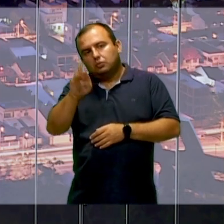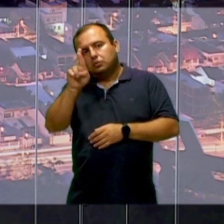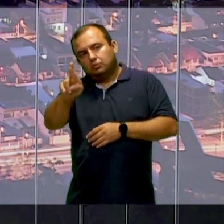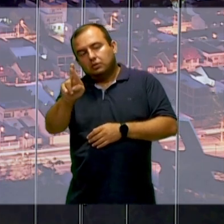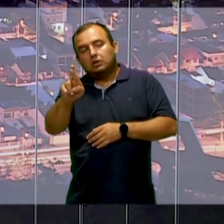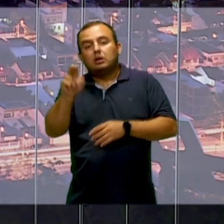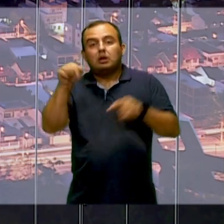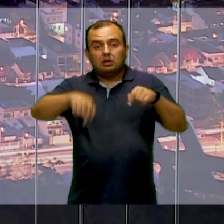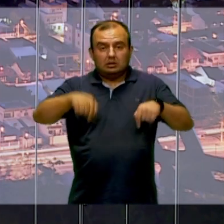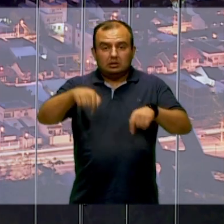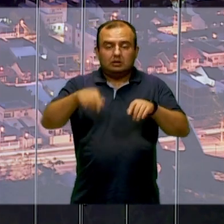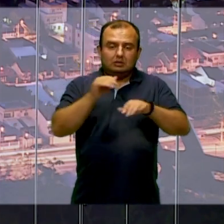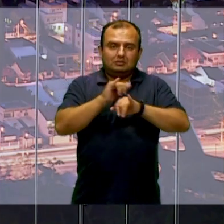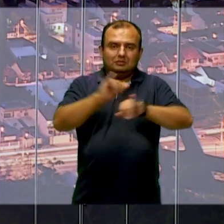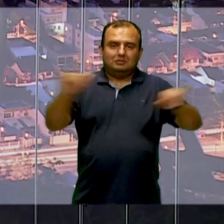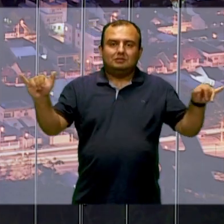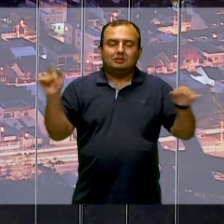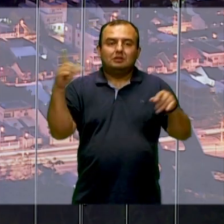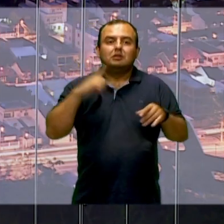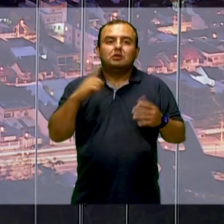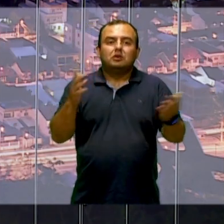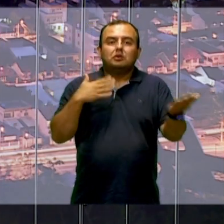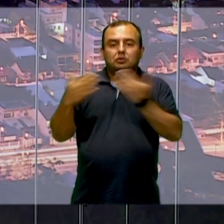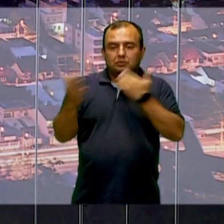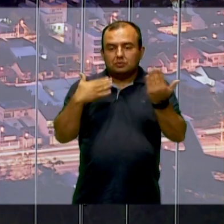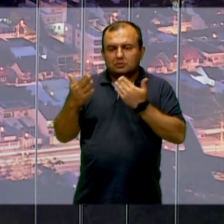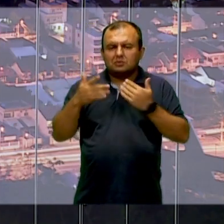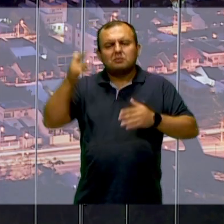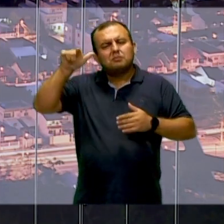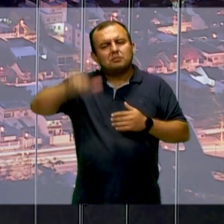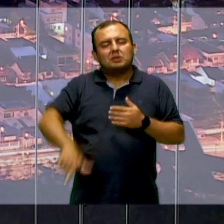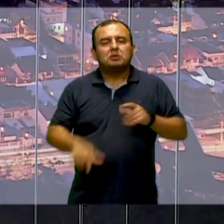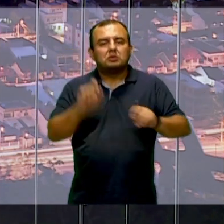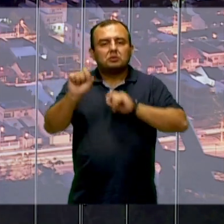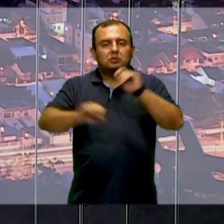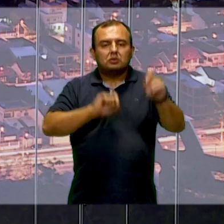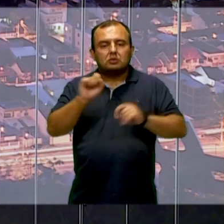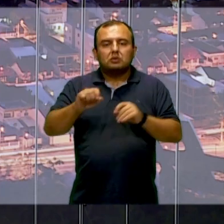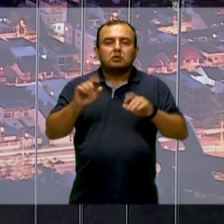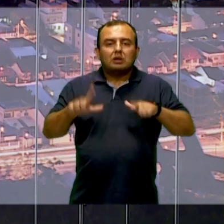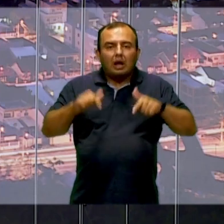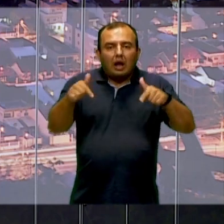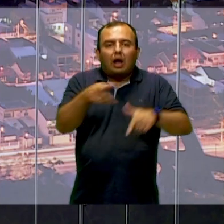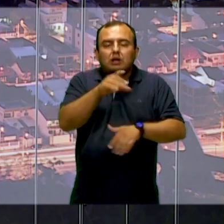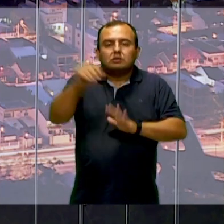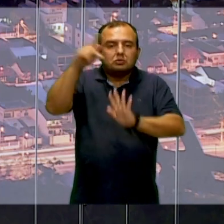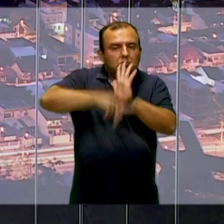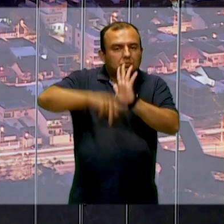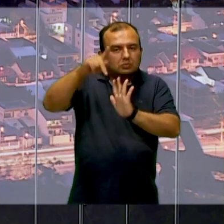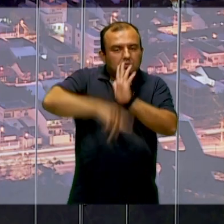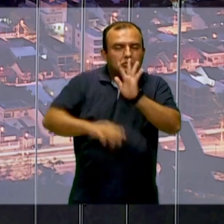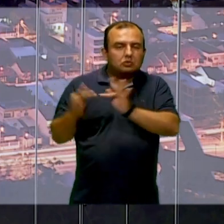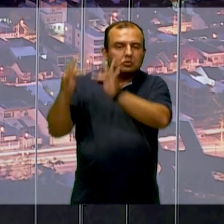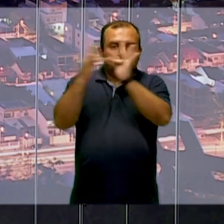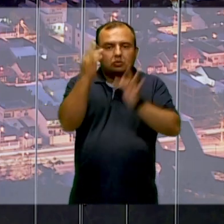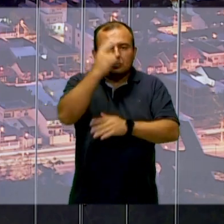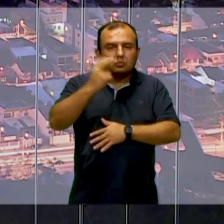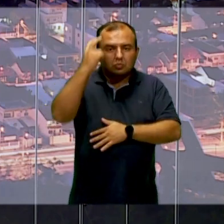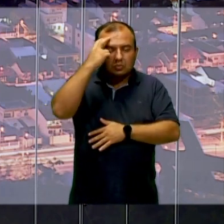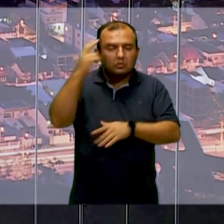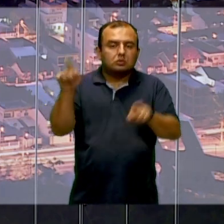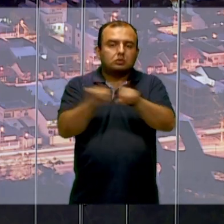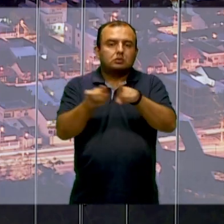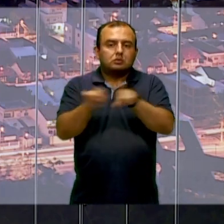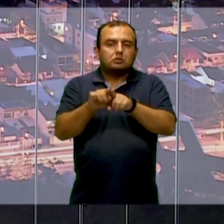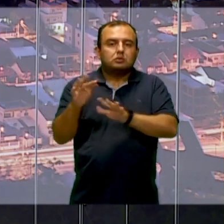nessa edição aqui do Câmara Aberta, nós vamos saber mais sobre as ações e projetos da Fundação Cultural e